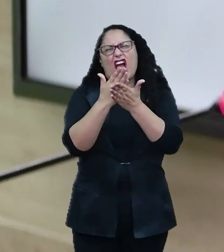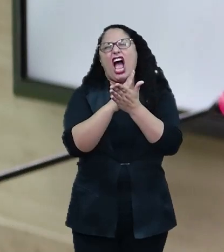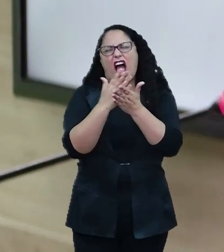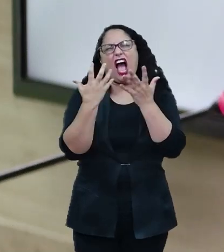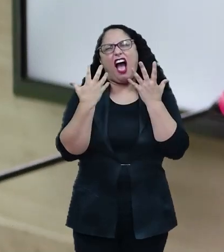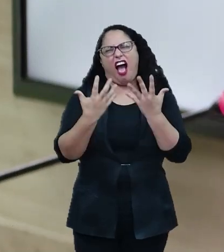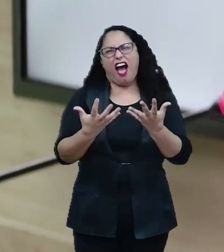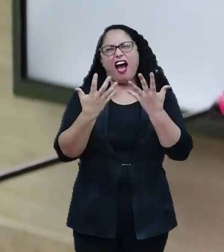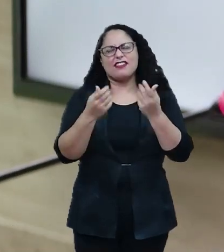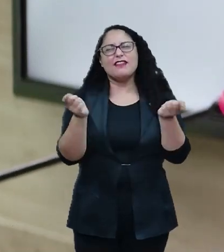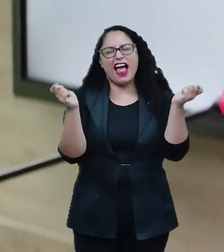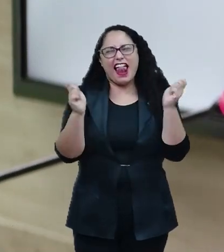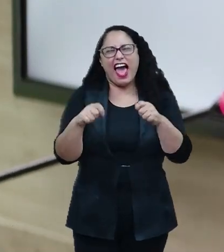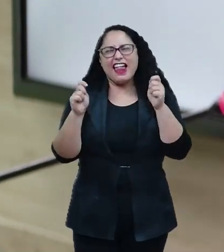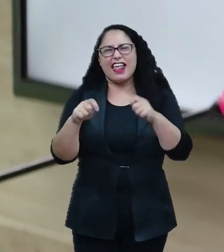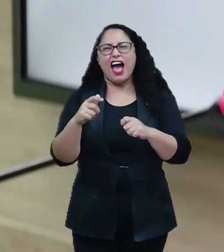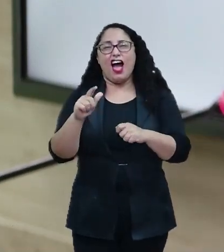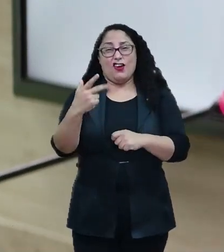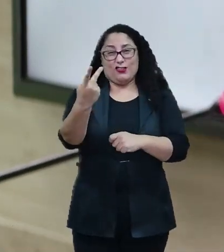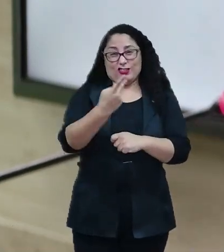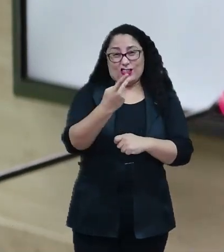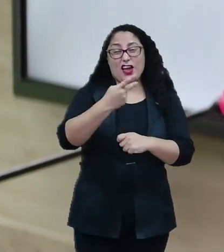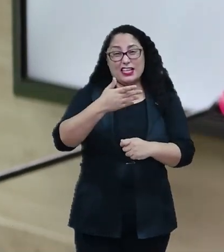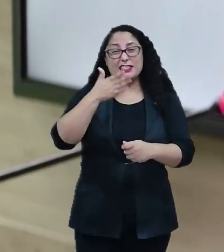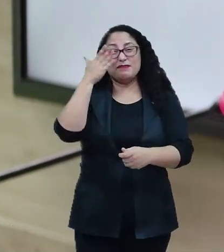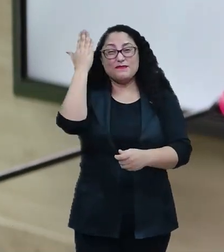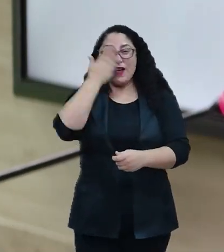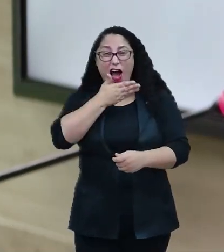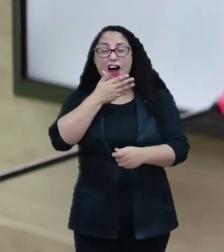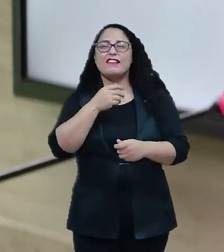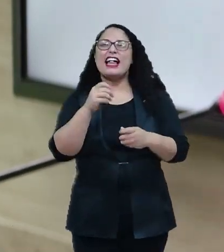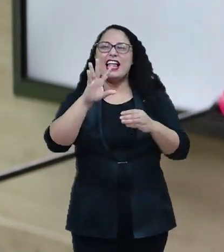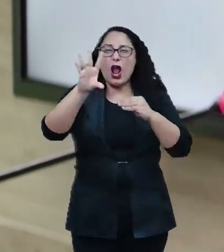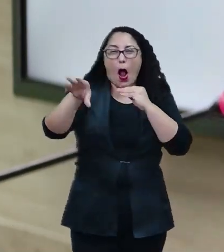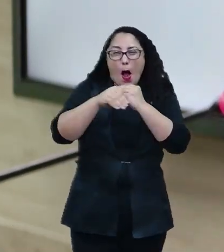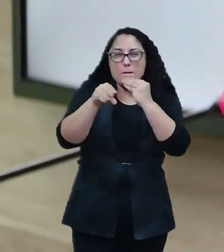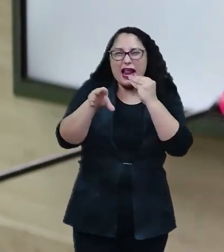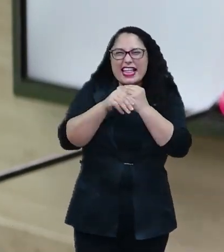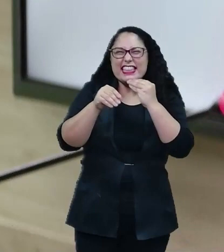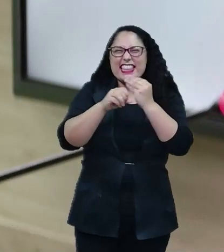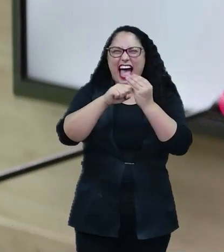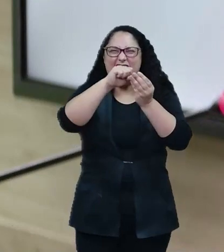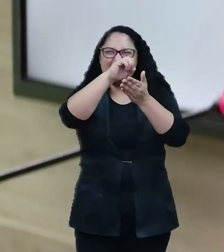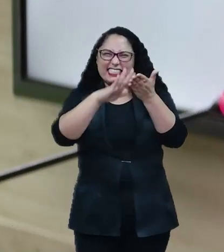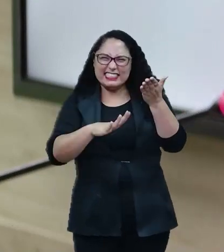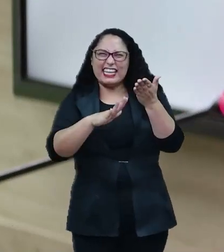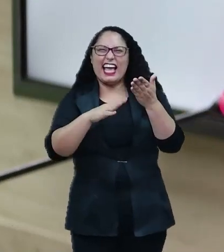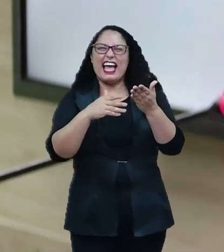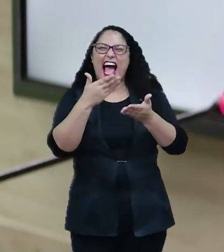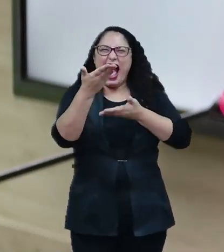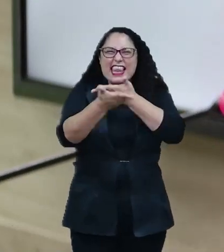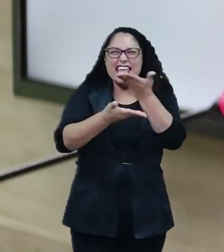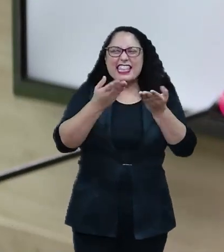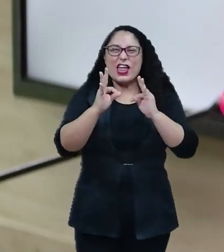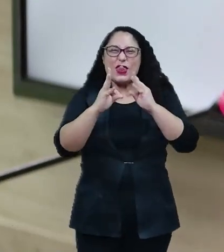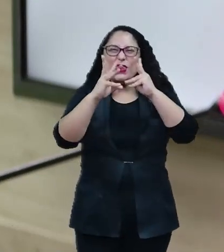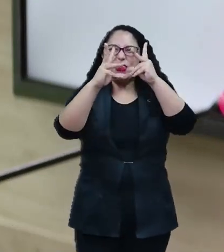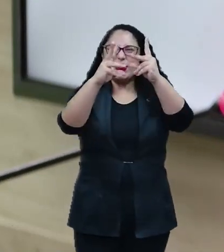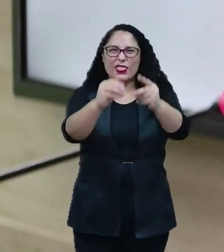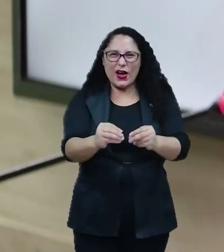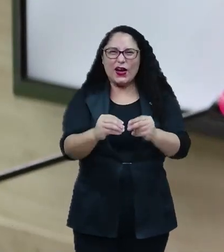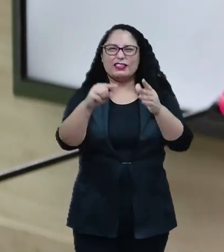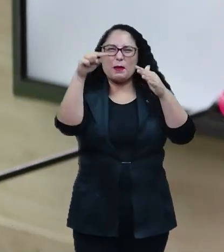mas é possível, tá aqui a Bruna e o Lucas de prova que é possível você completar as tarefinhas, né, atender todos os critérios do